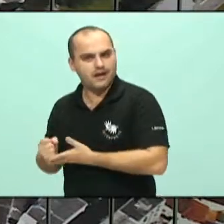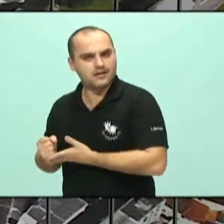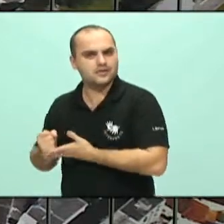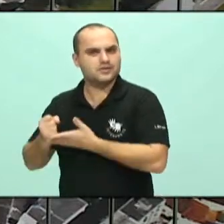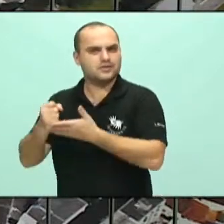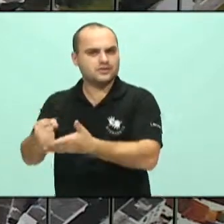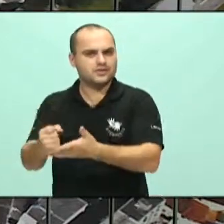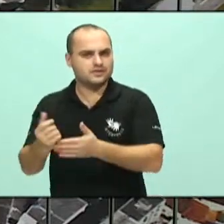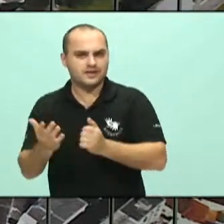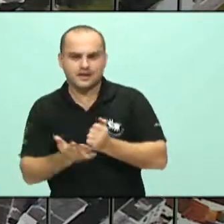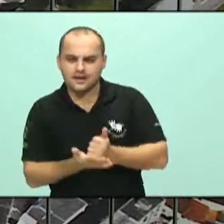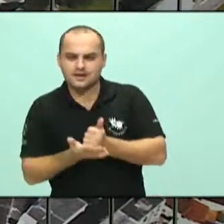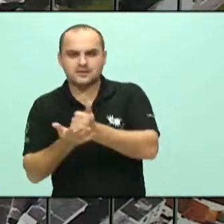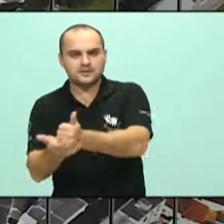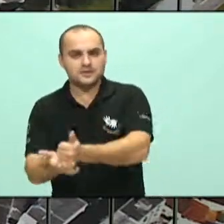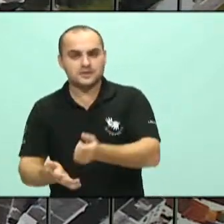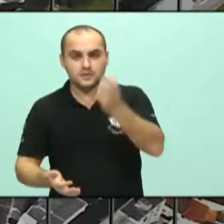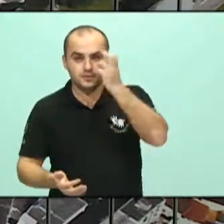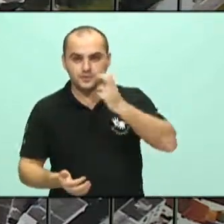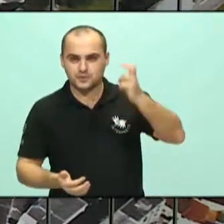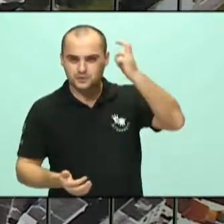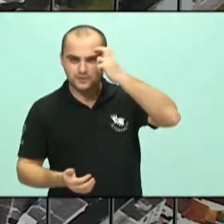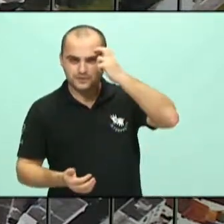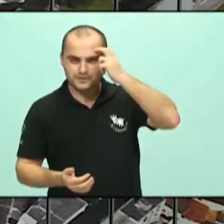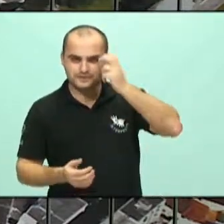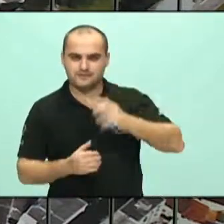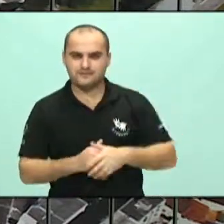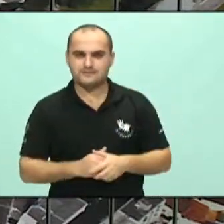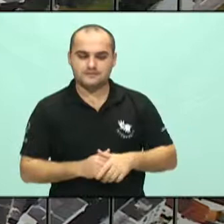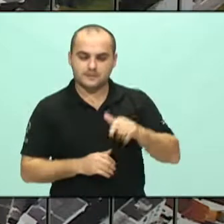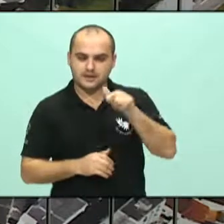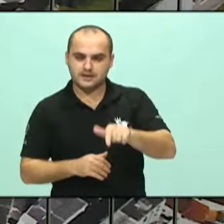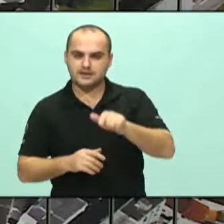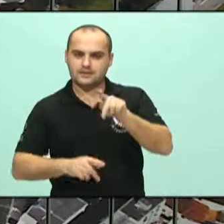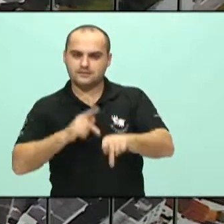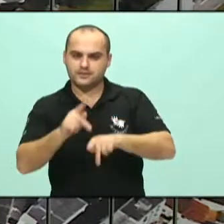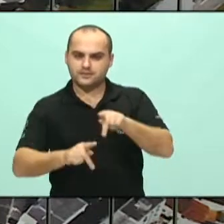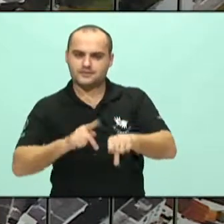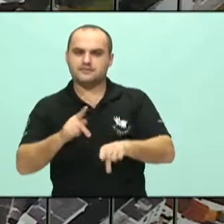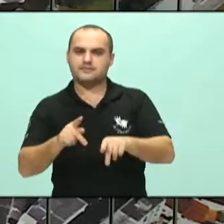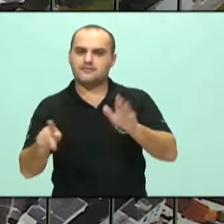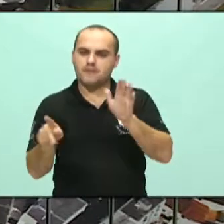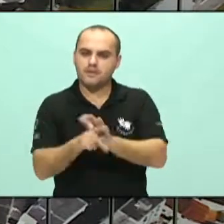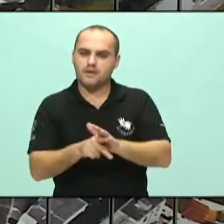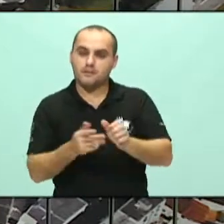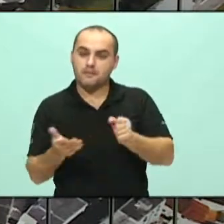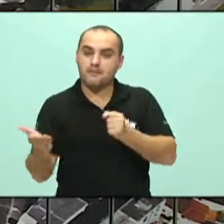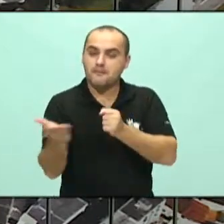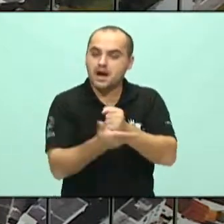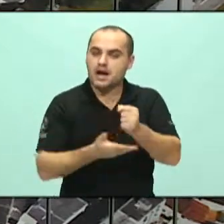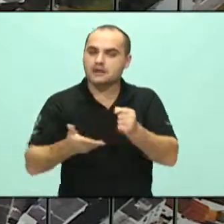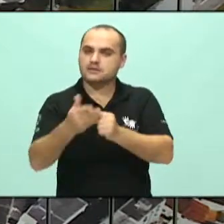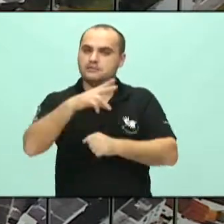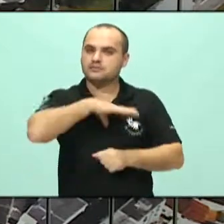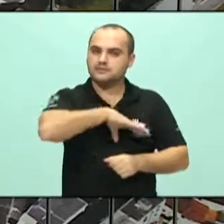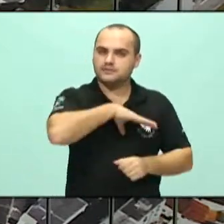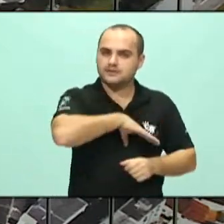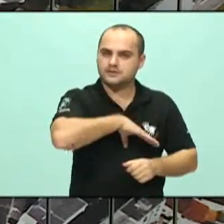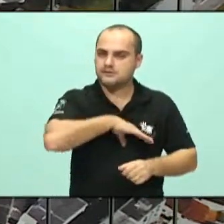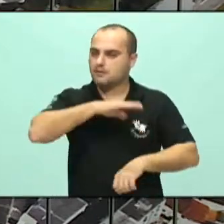contribuição dessas culturas, né? Dessa população de base açoriana com esses